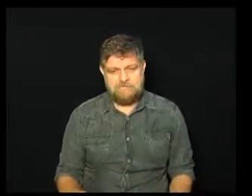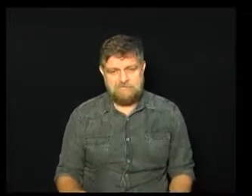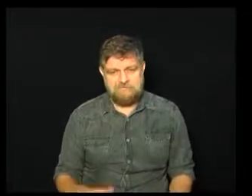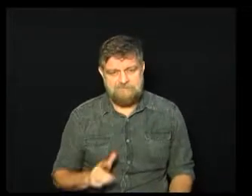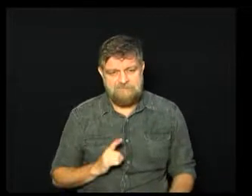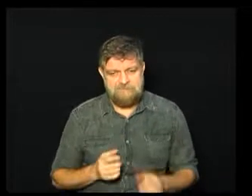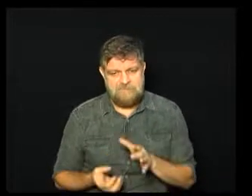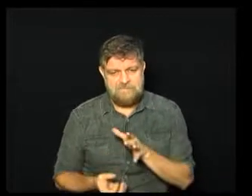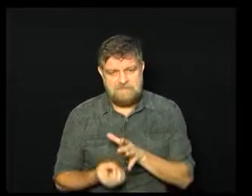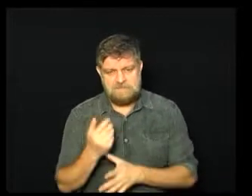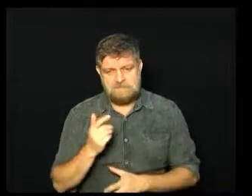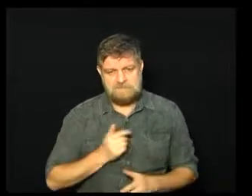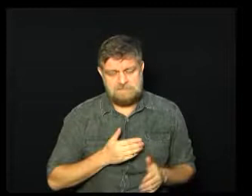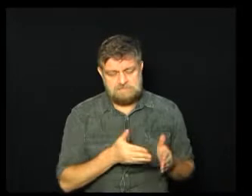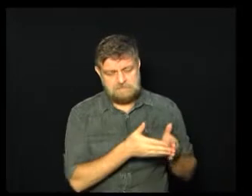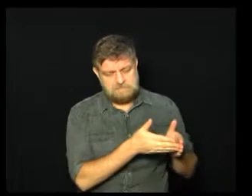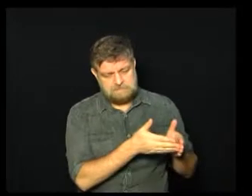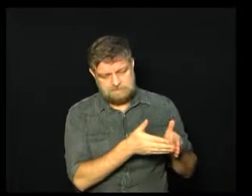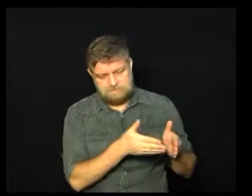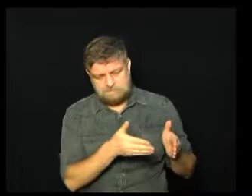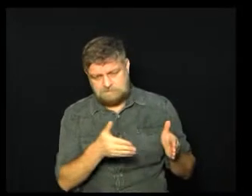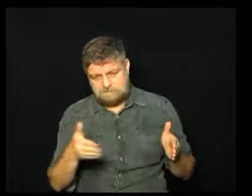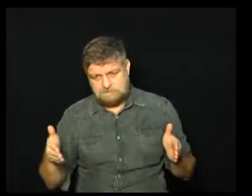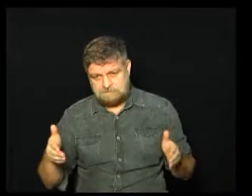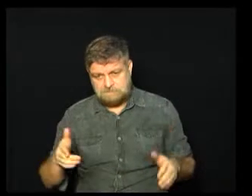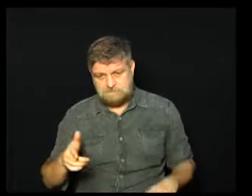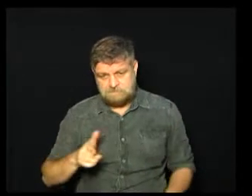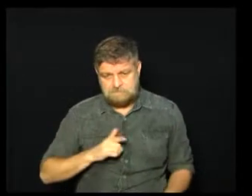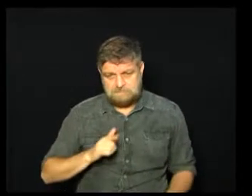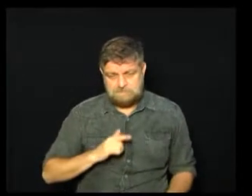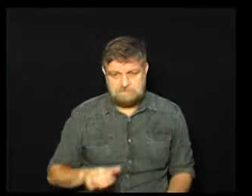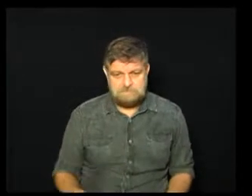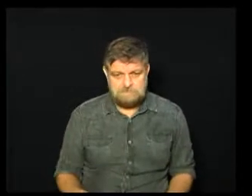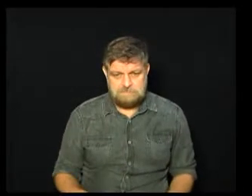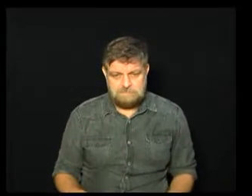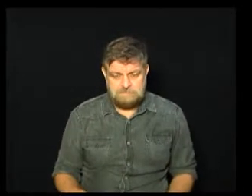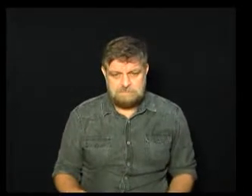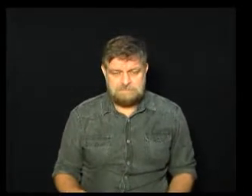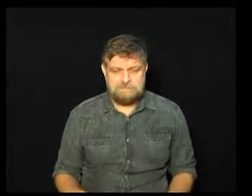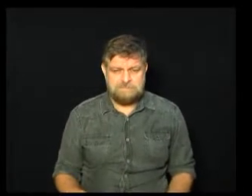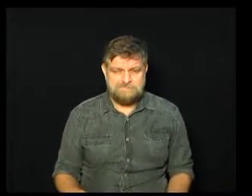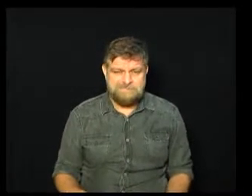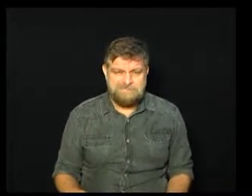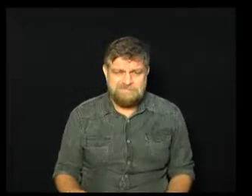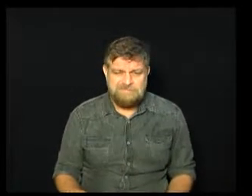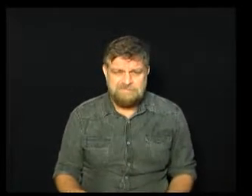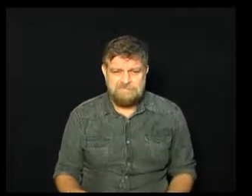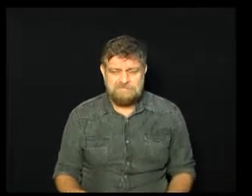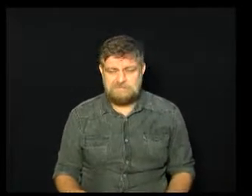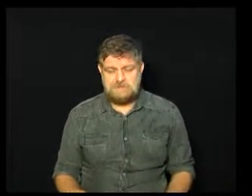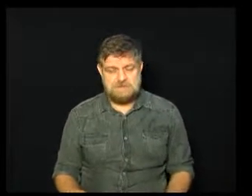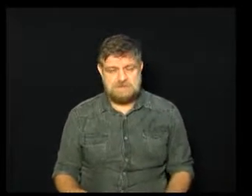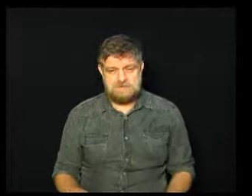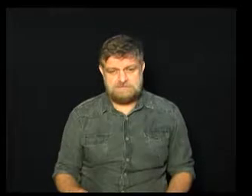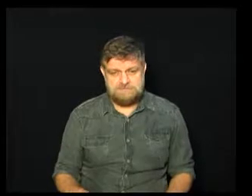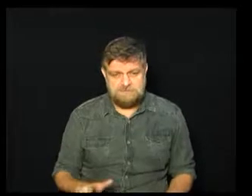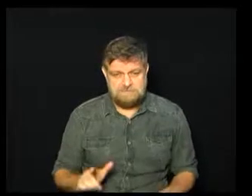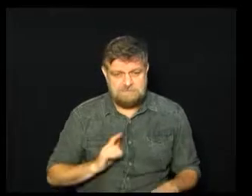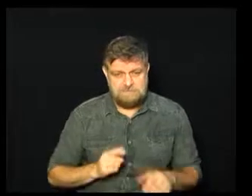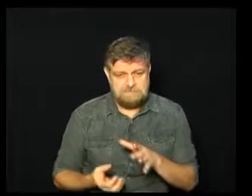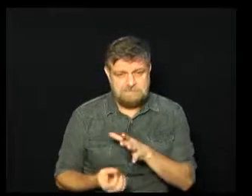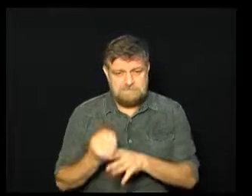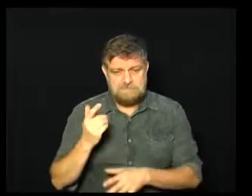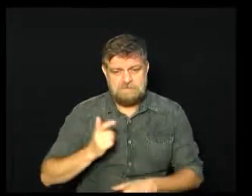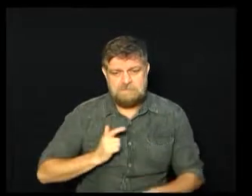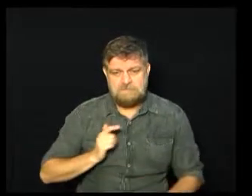Estabelecendo em toda a extensão, né, estando contida nas faces que estão voltadas para o leito carroçável, né, e estabelece uma altura